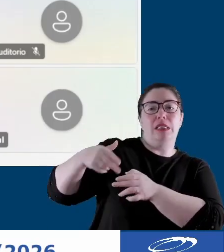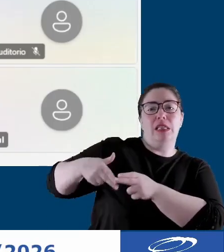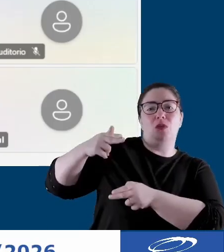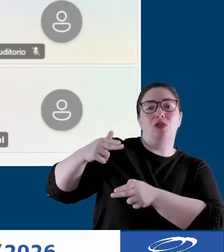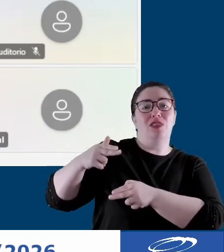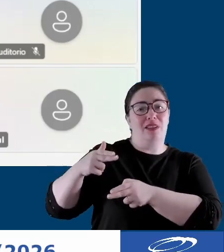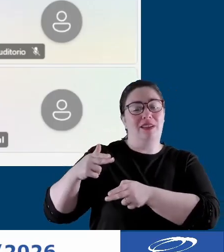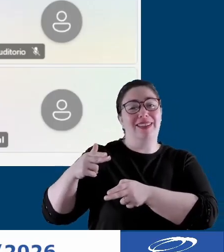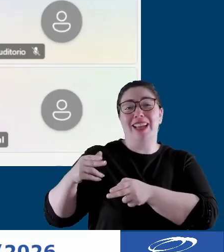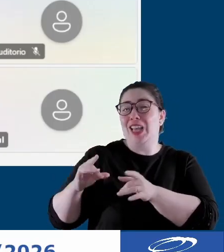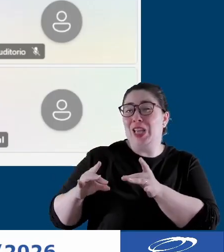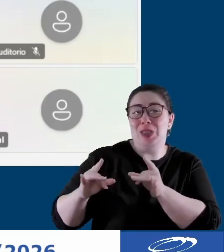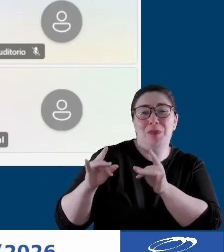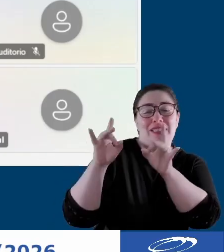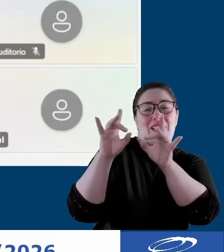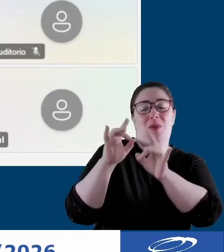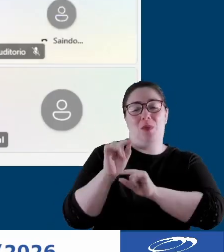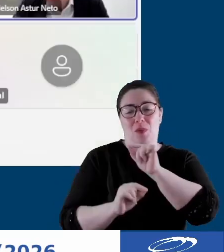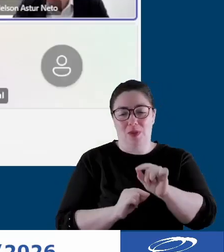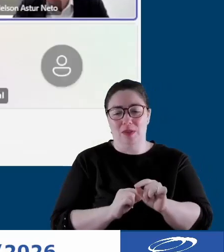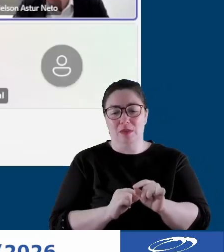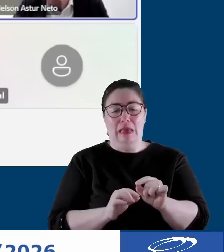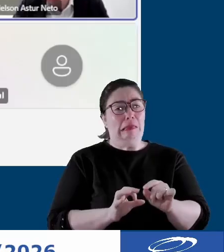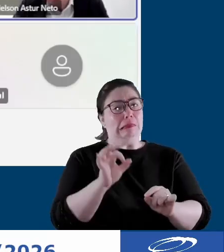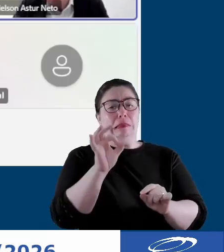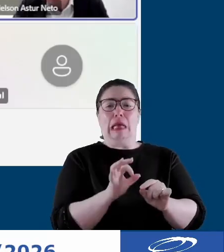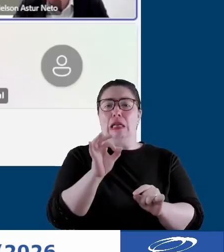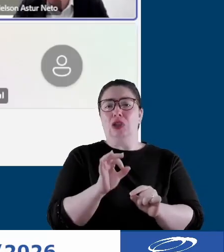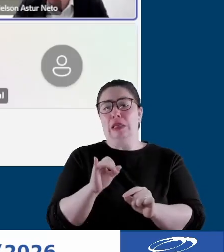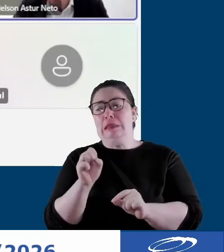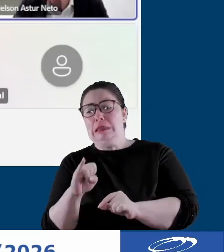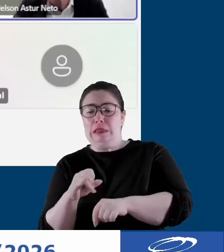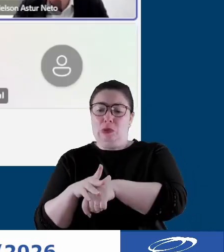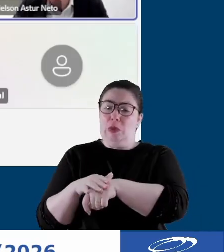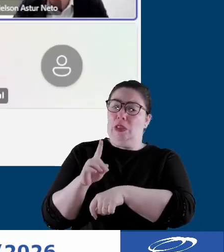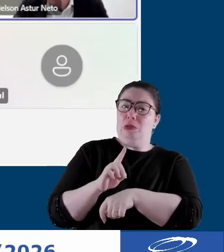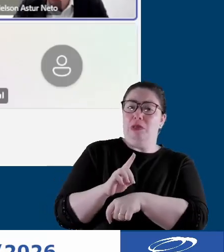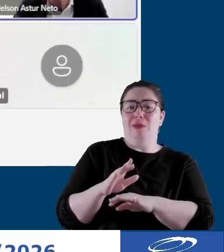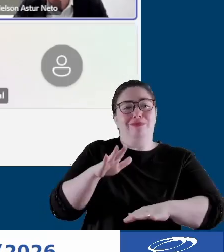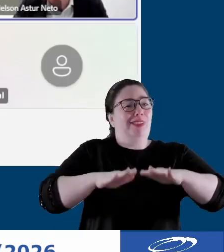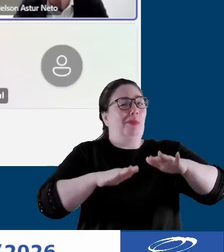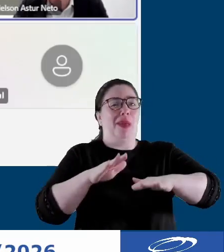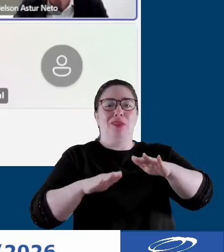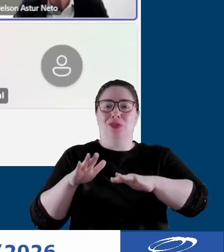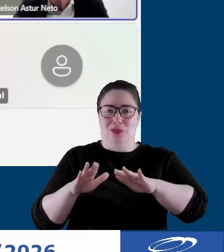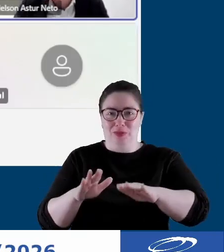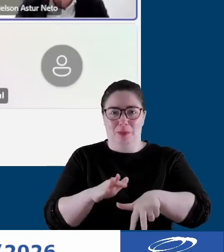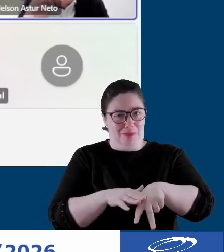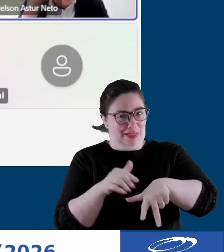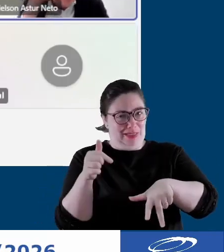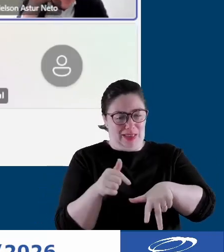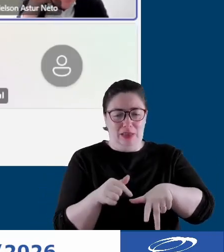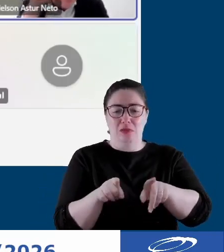taxa de infecção de acordo com a abordagem. Em geral, abordagens anteriores, seja cervicais ou abdominais, têm